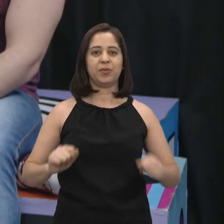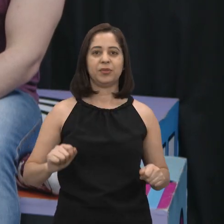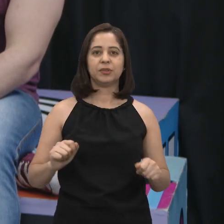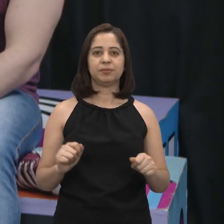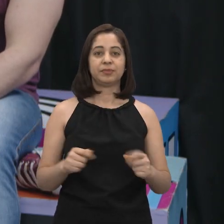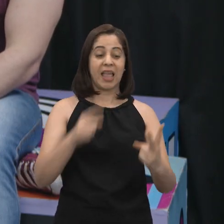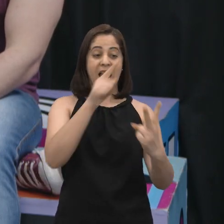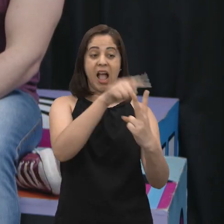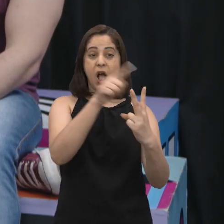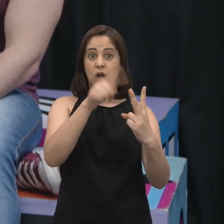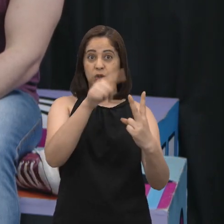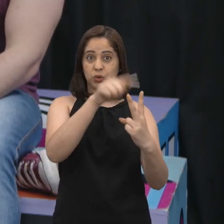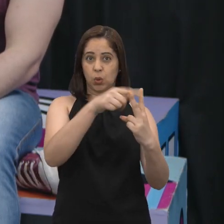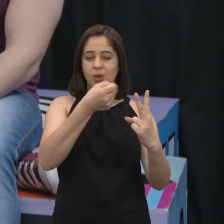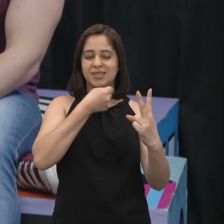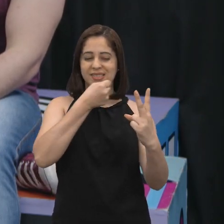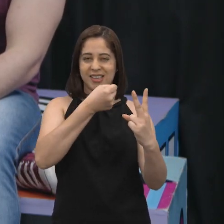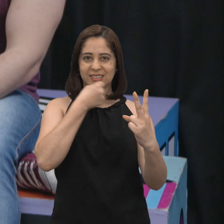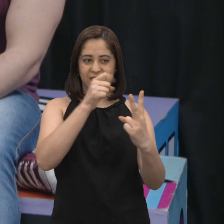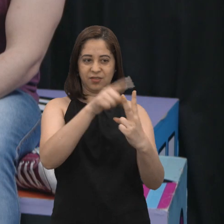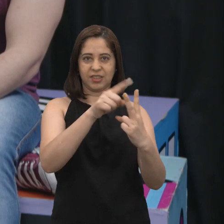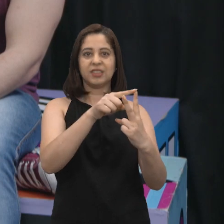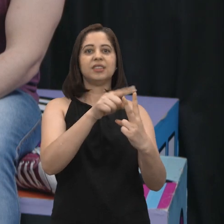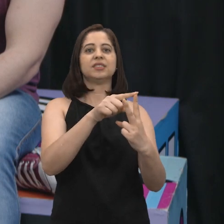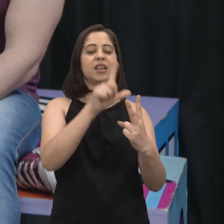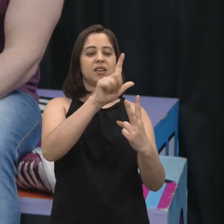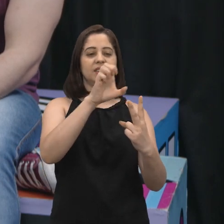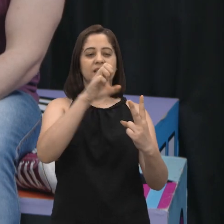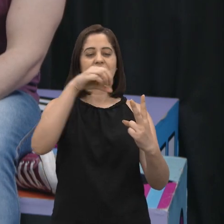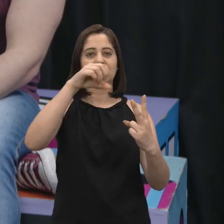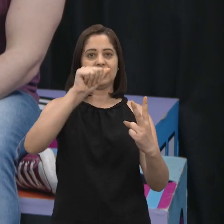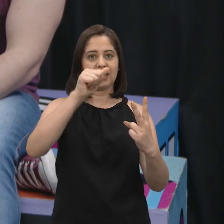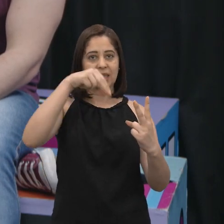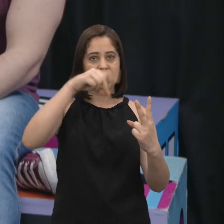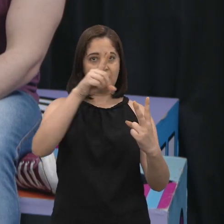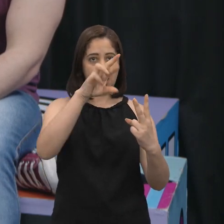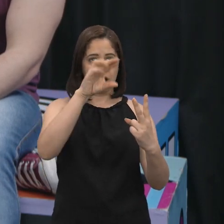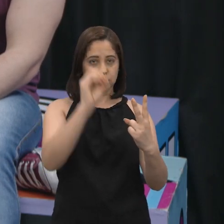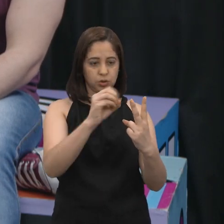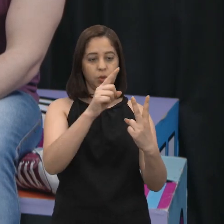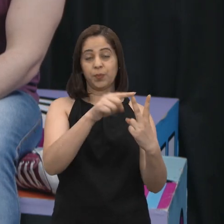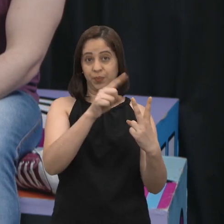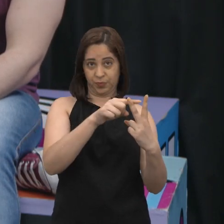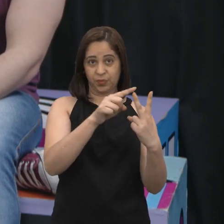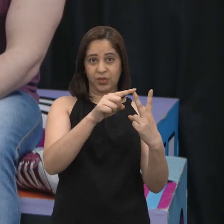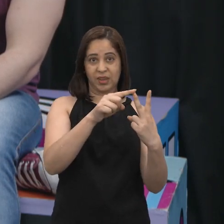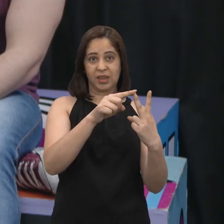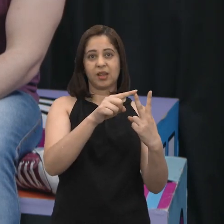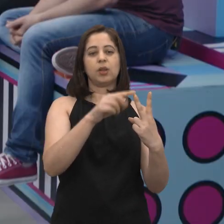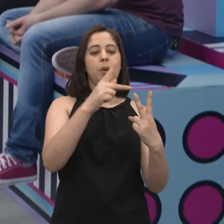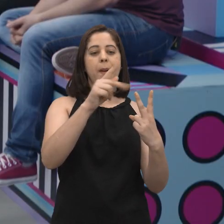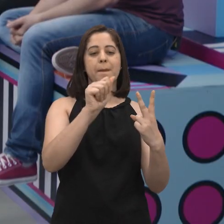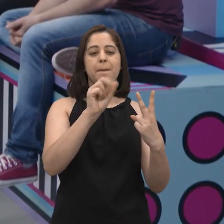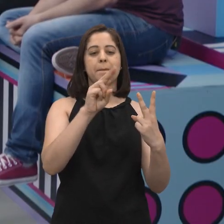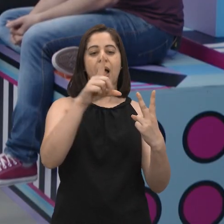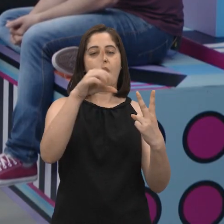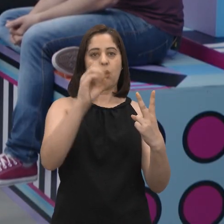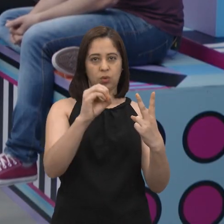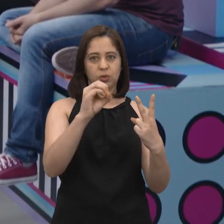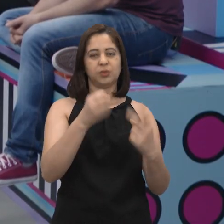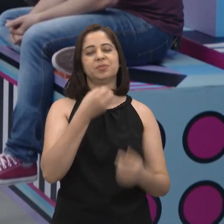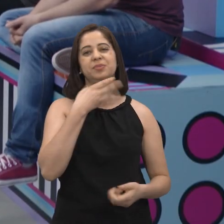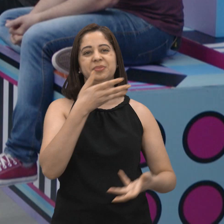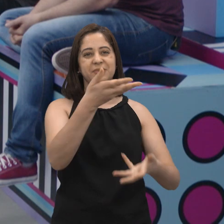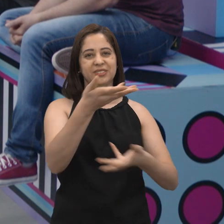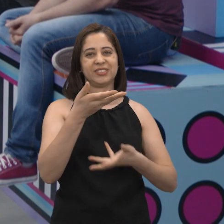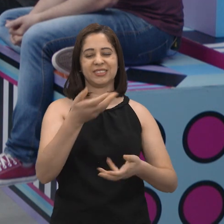com a gente, nossos entrevistados são o demógrafo Leandro Blanc Besseneri e o urbanista Paulo Romano.